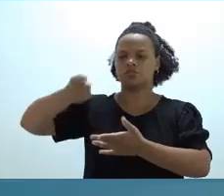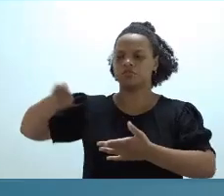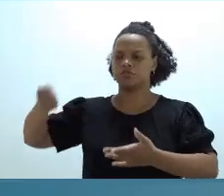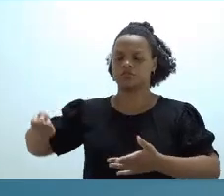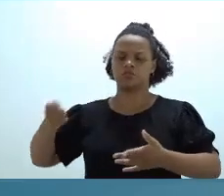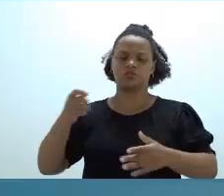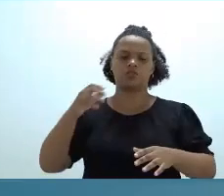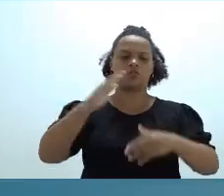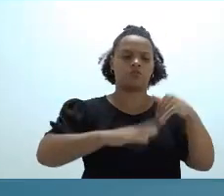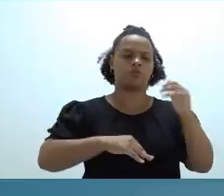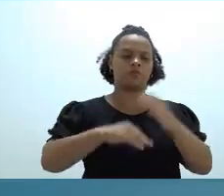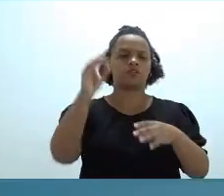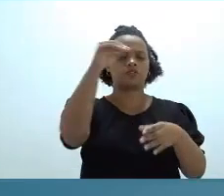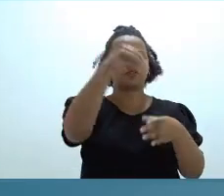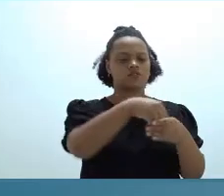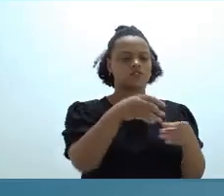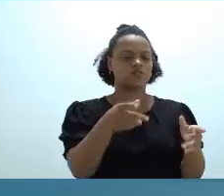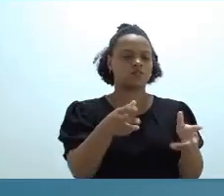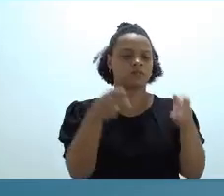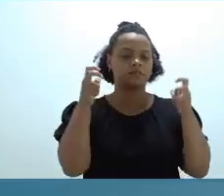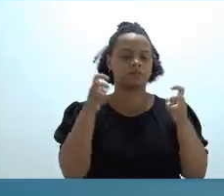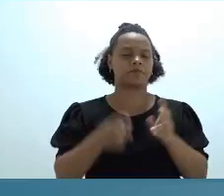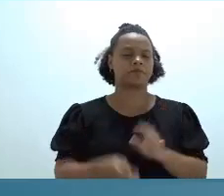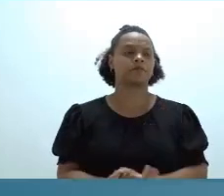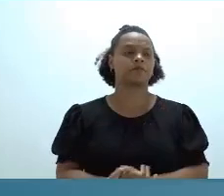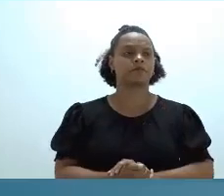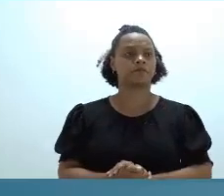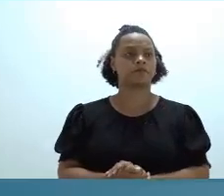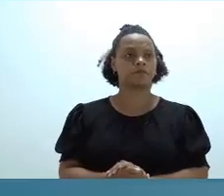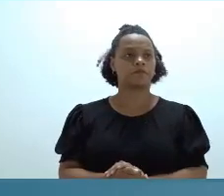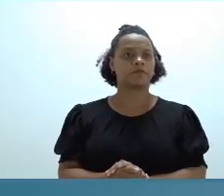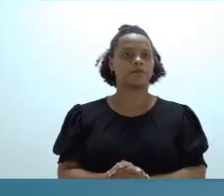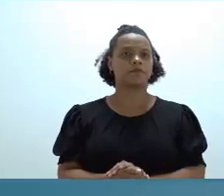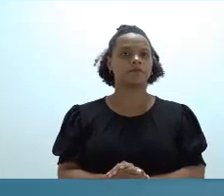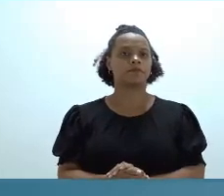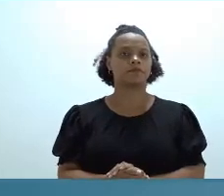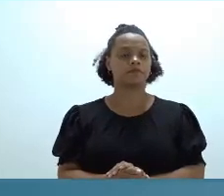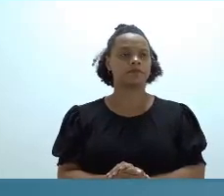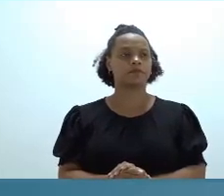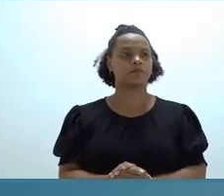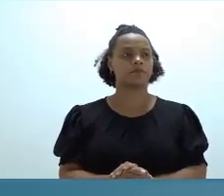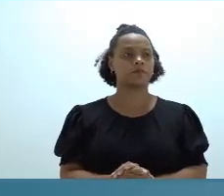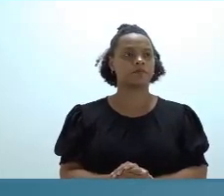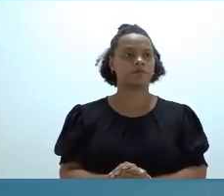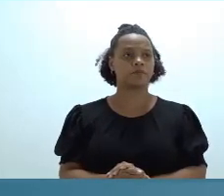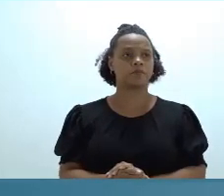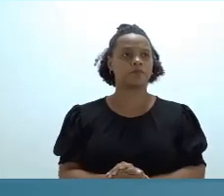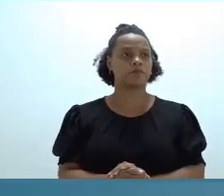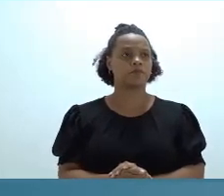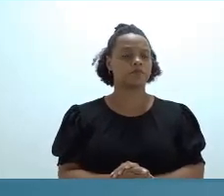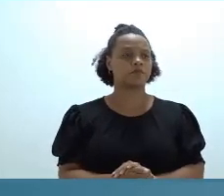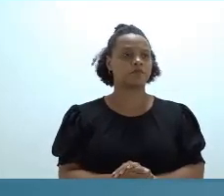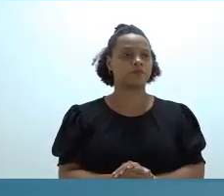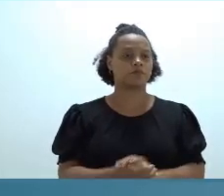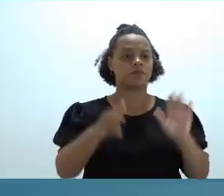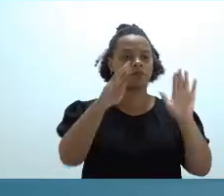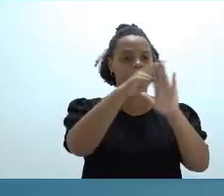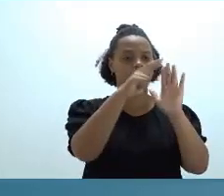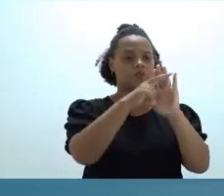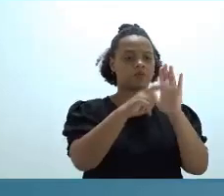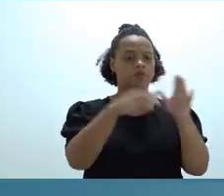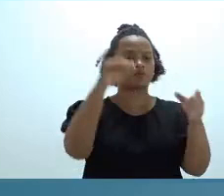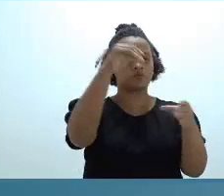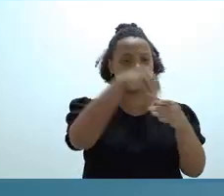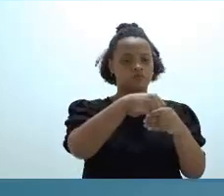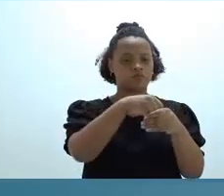dos incisos que compõem os artigos citados, diz-se que o regimento interno deste egrégio tribunal optou por delimitar a competência das turmas de